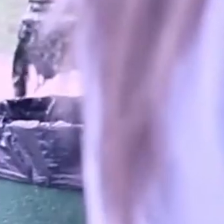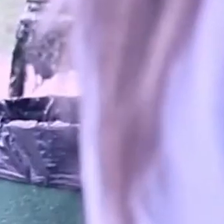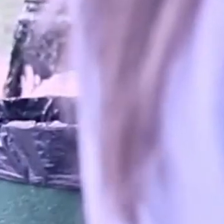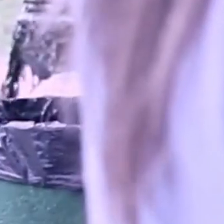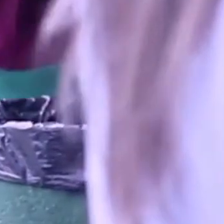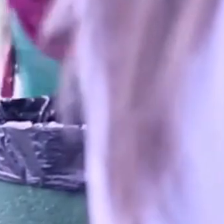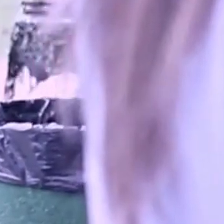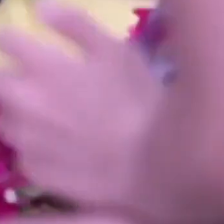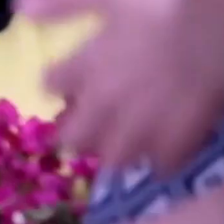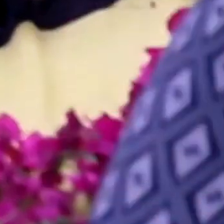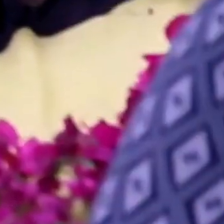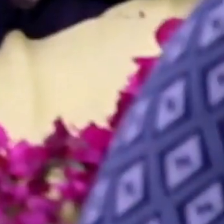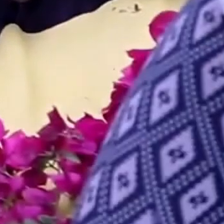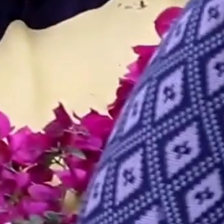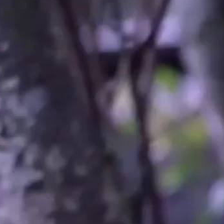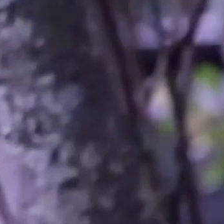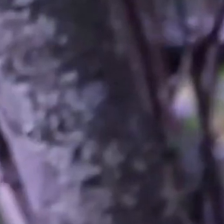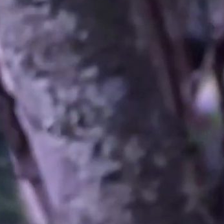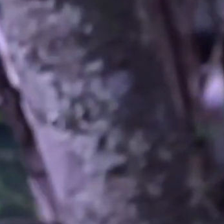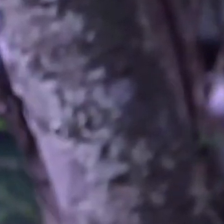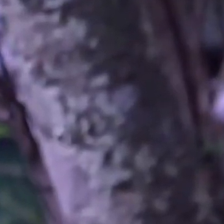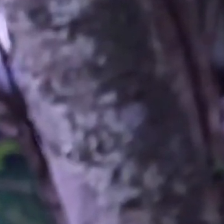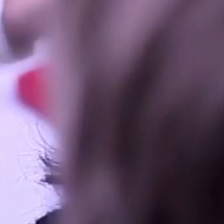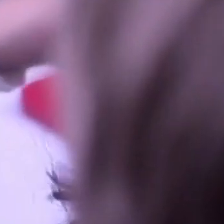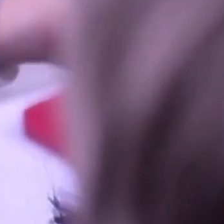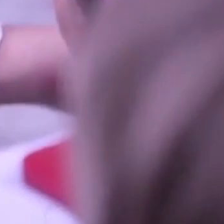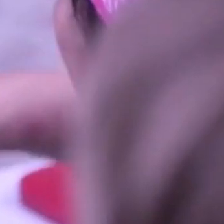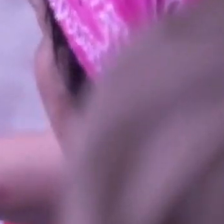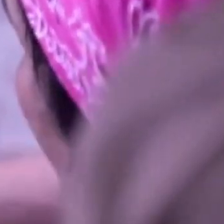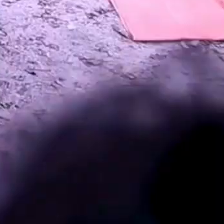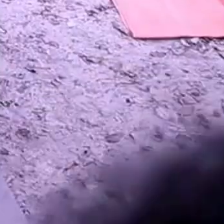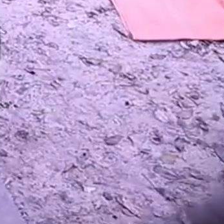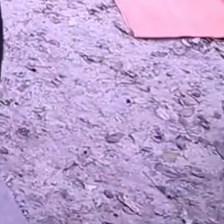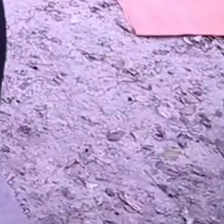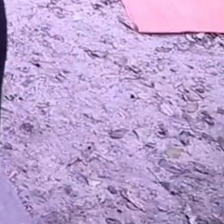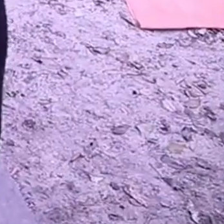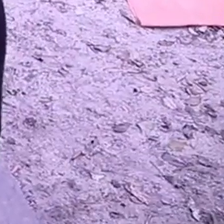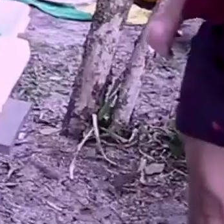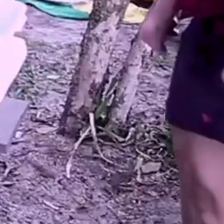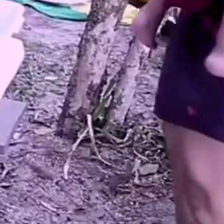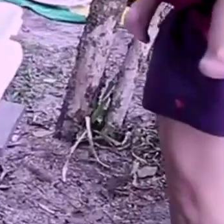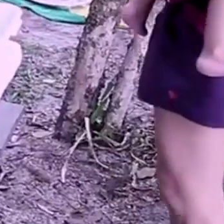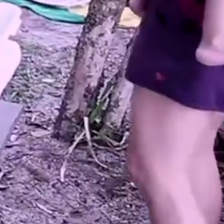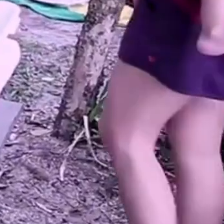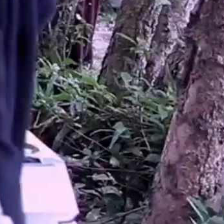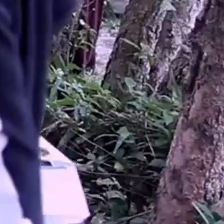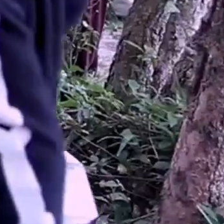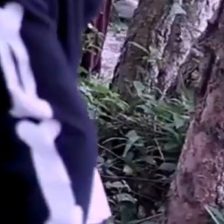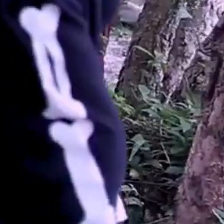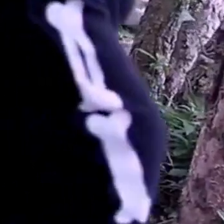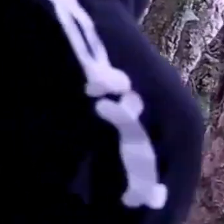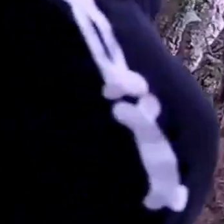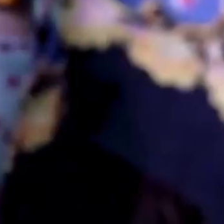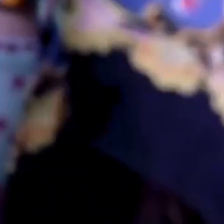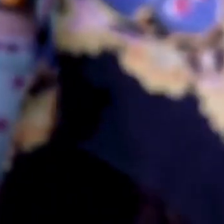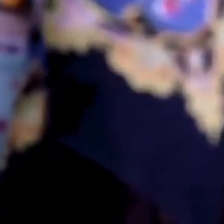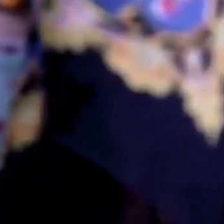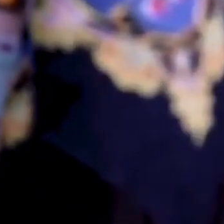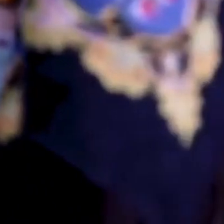onde eu possa plantar o que eu quiser e andar de pé no chão.